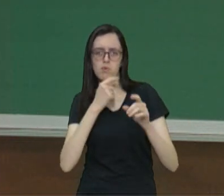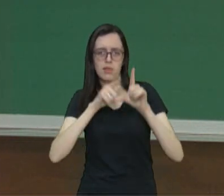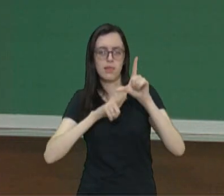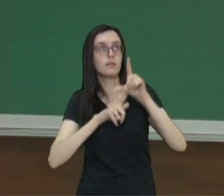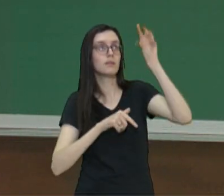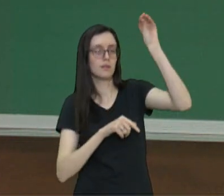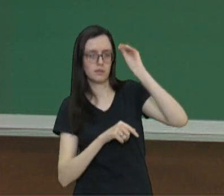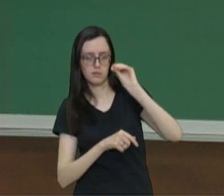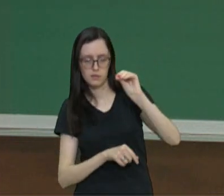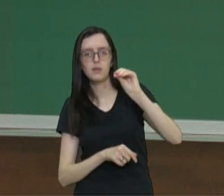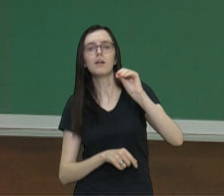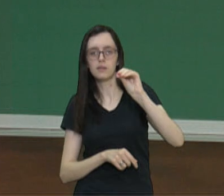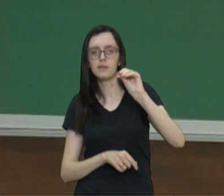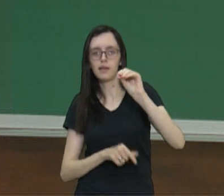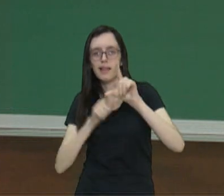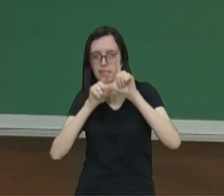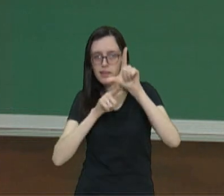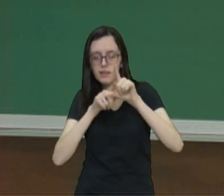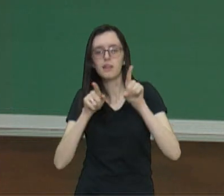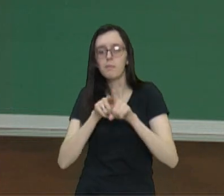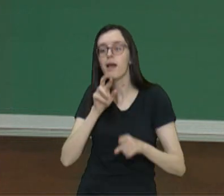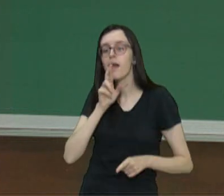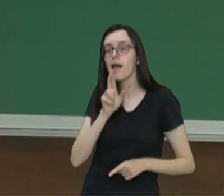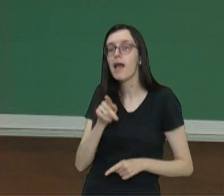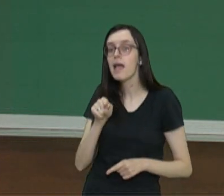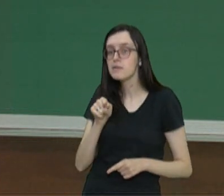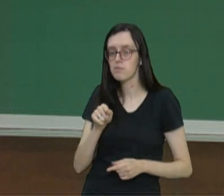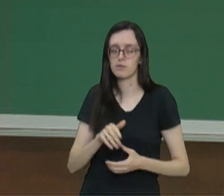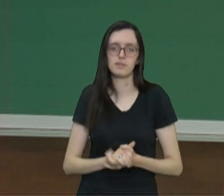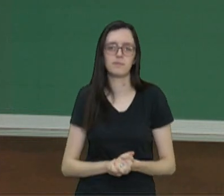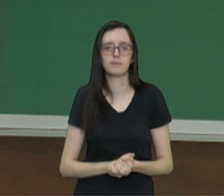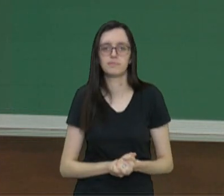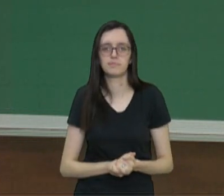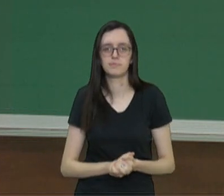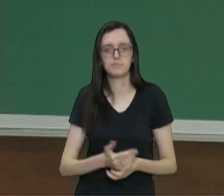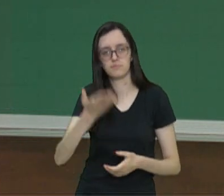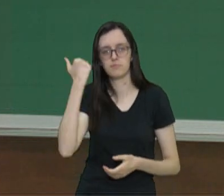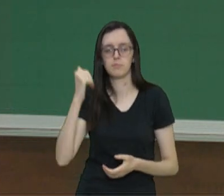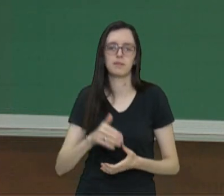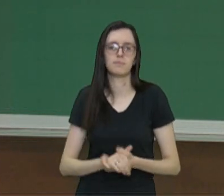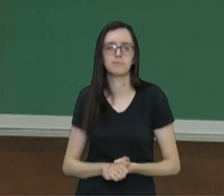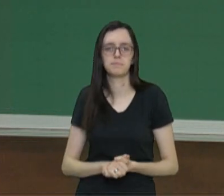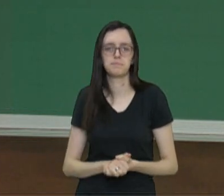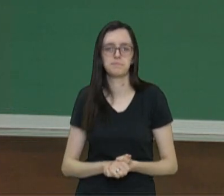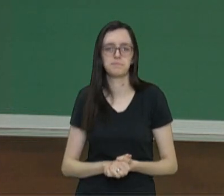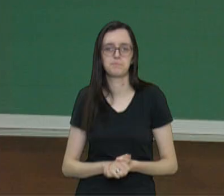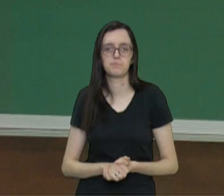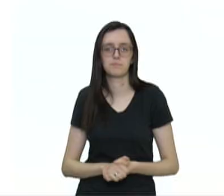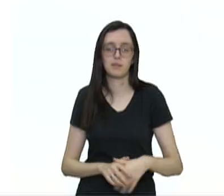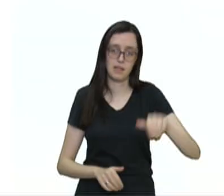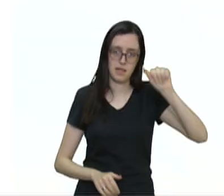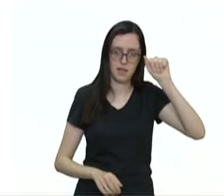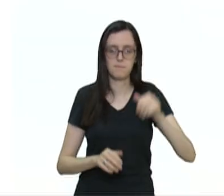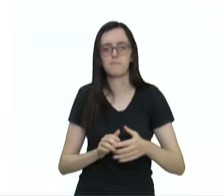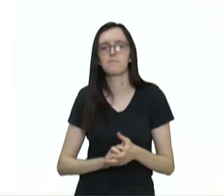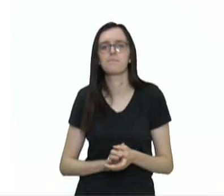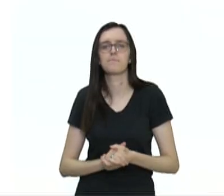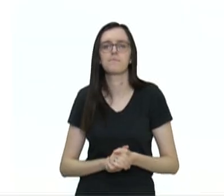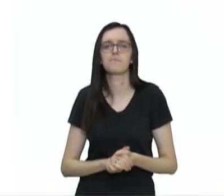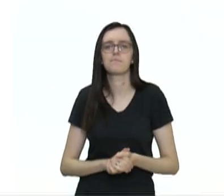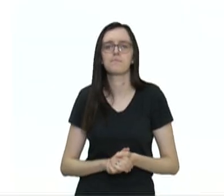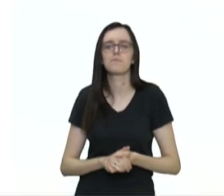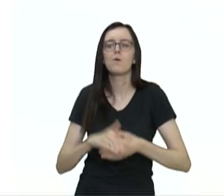a pergunta, a letrinha e a resposta. Então, vamos lá. Letra A. Qual pergunta pode